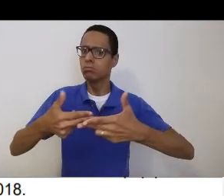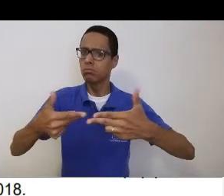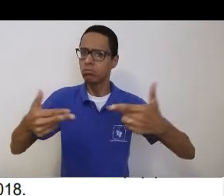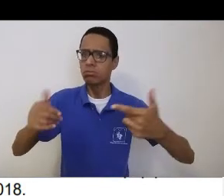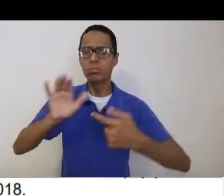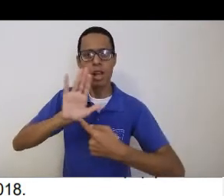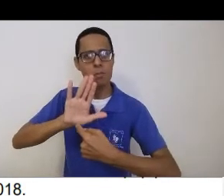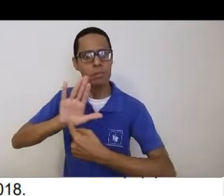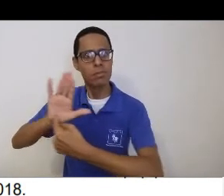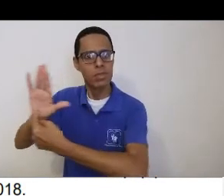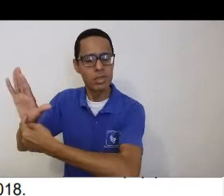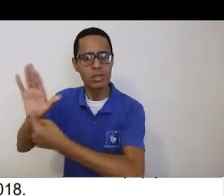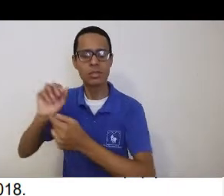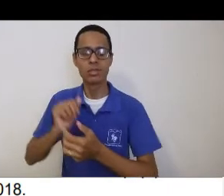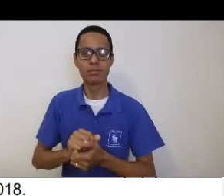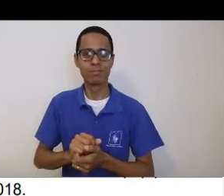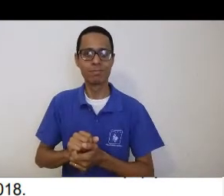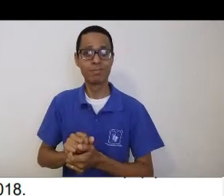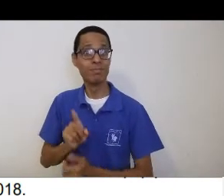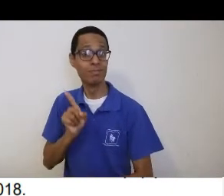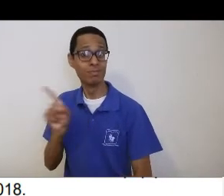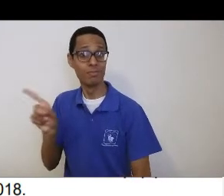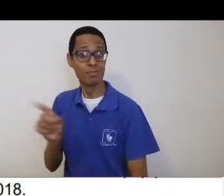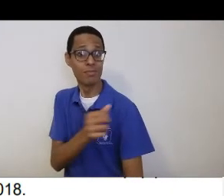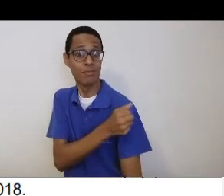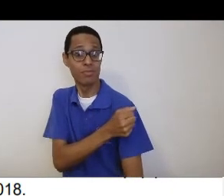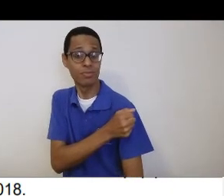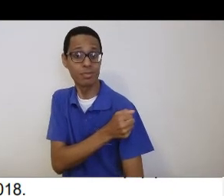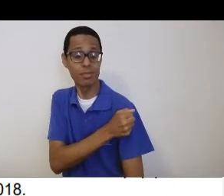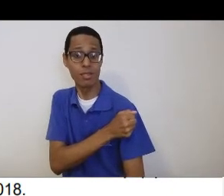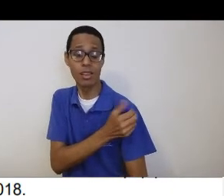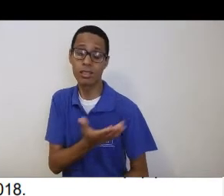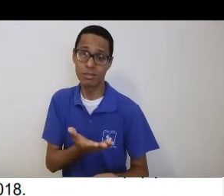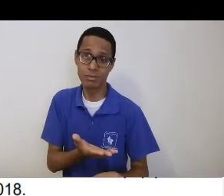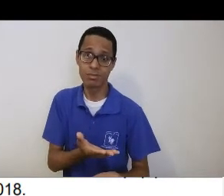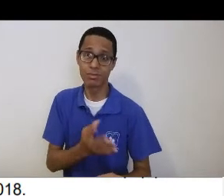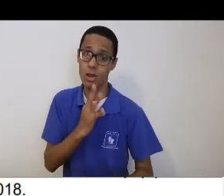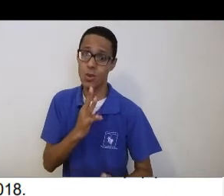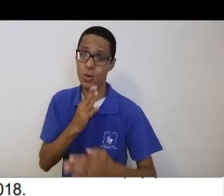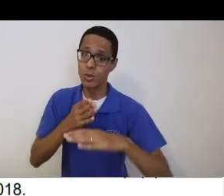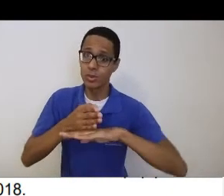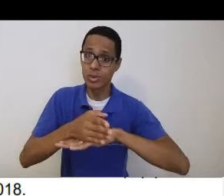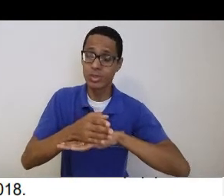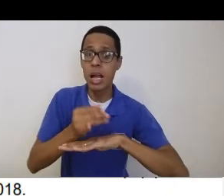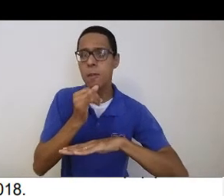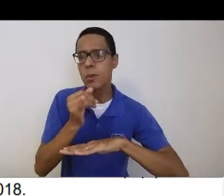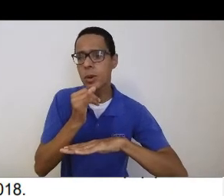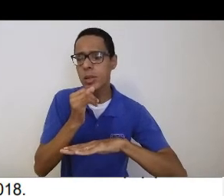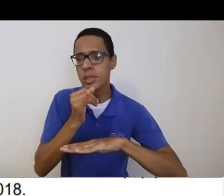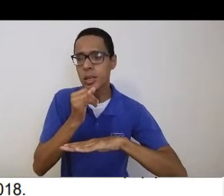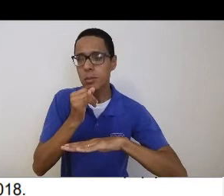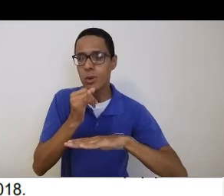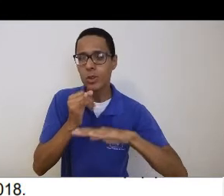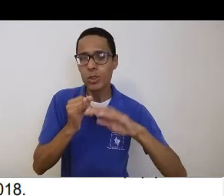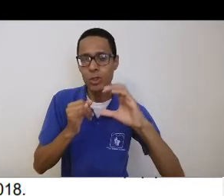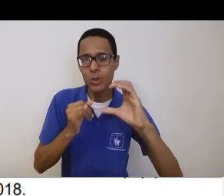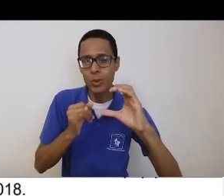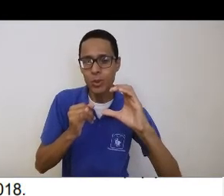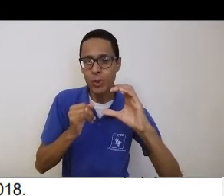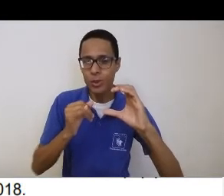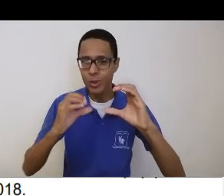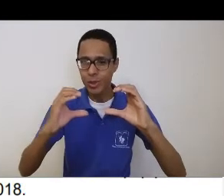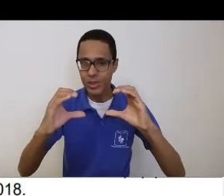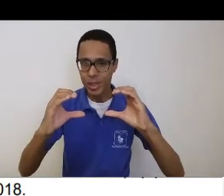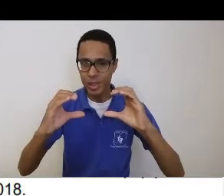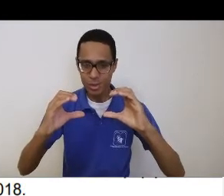dado acessibilidade para ele a todos esses recursos apresentados, né, para ele. Então, quando tinha, eu preciso que